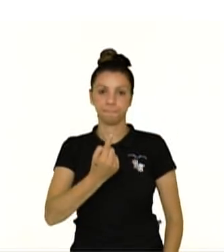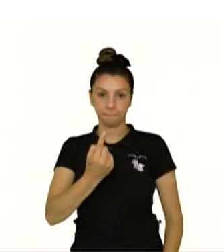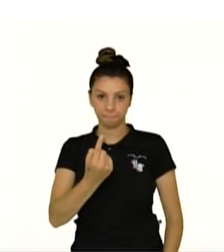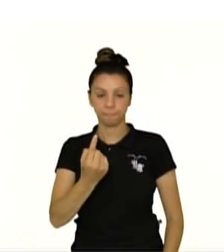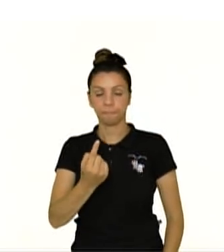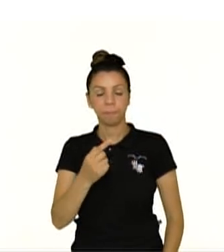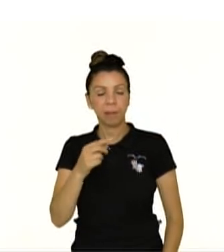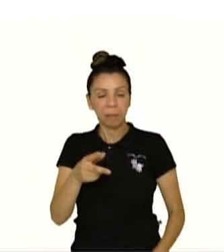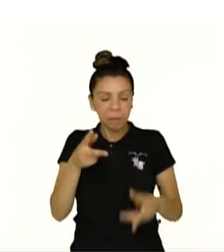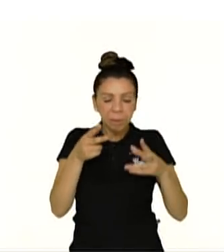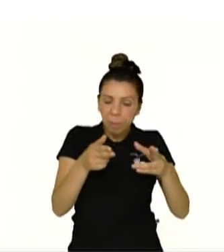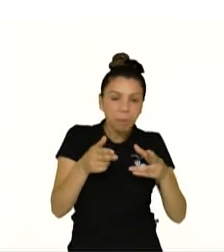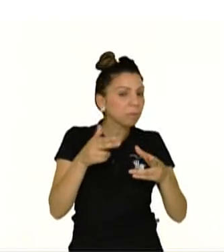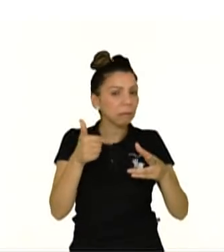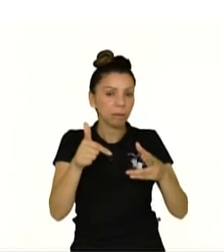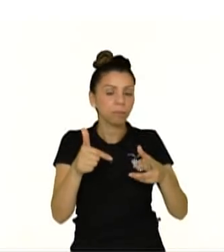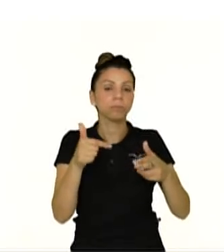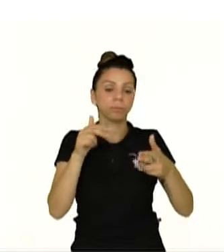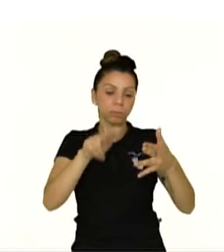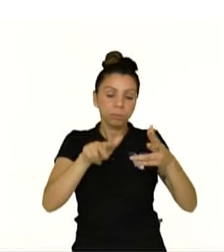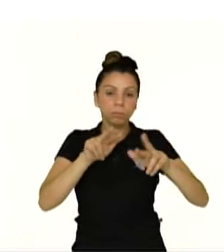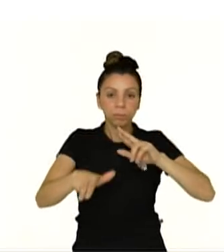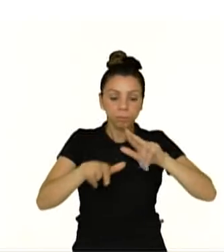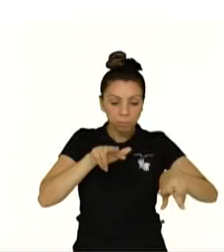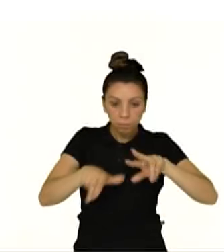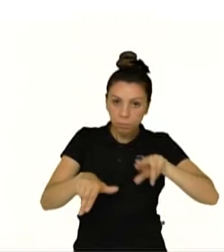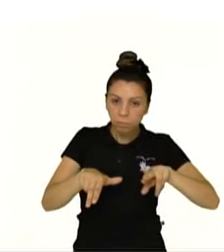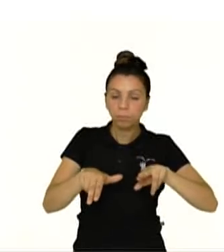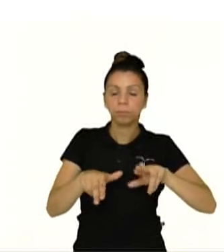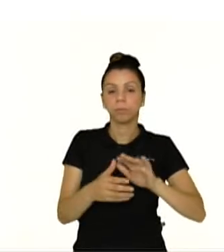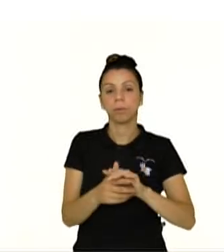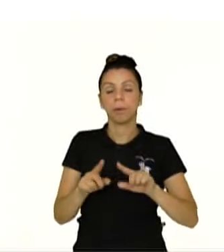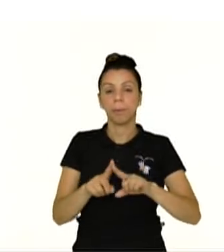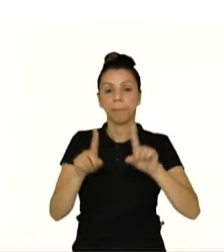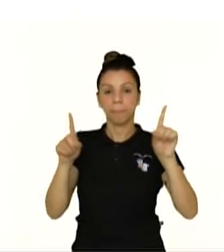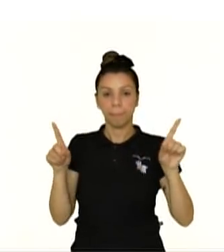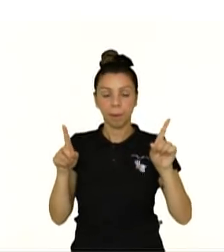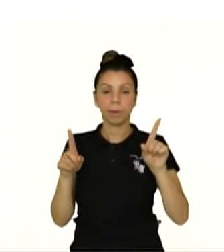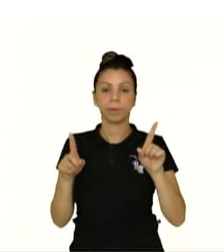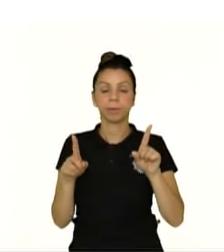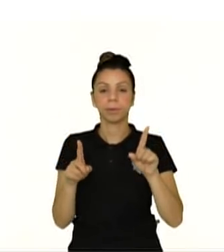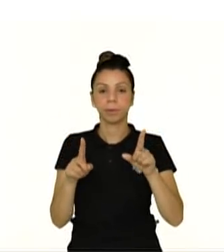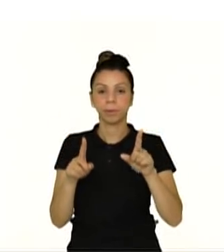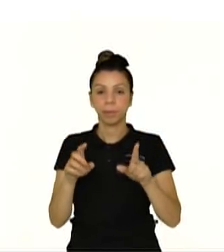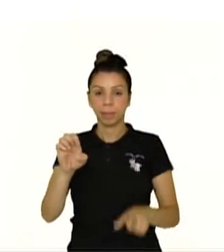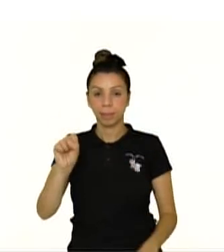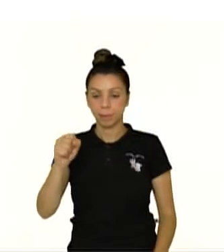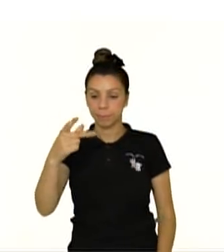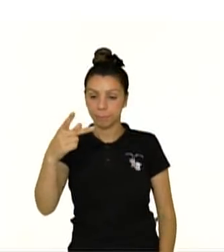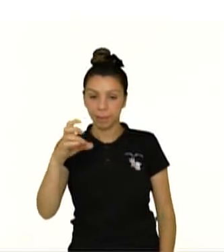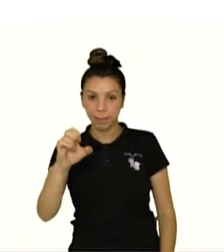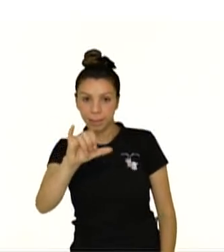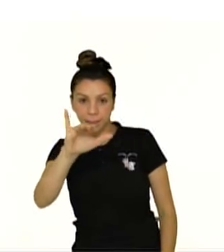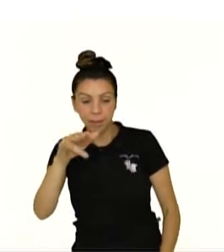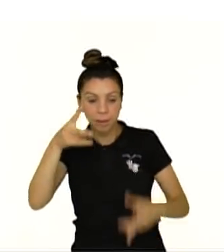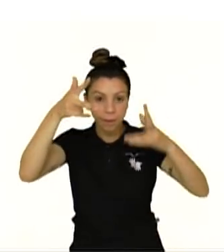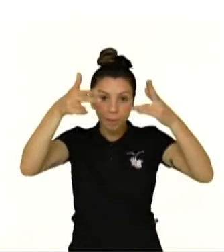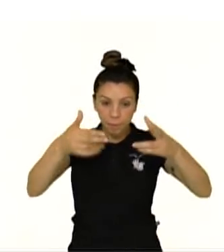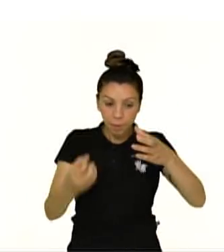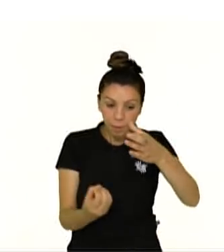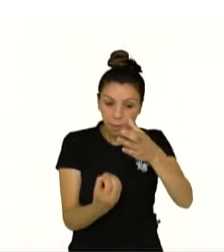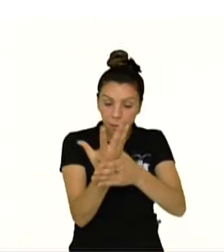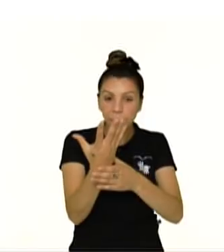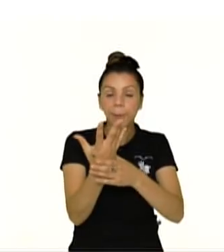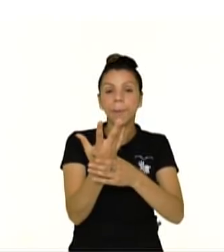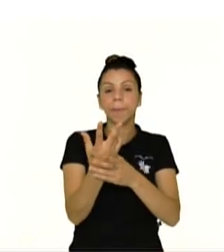sejam iguaizinhos, mas esses indivíduos de uma mesma espécie, eles são originários de um único